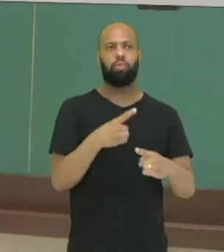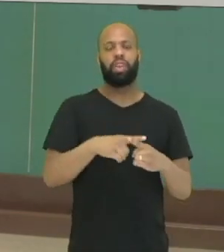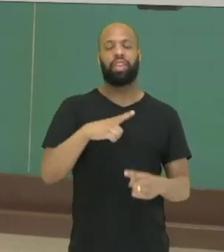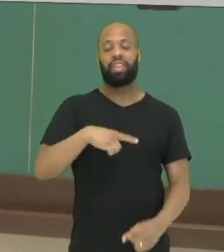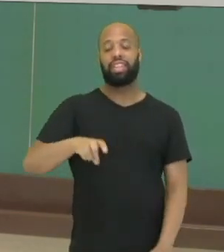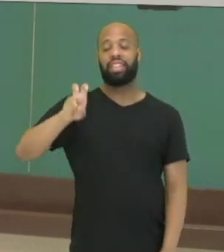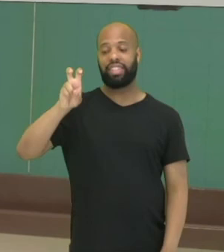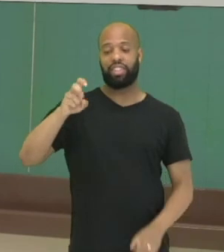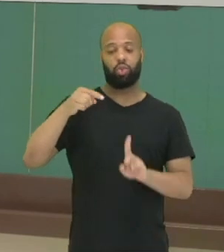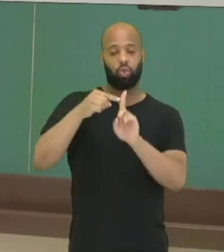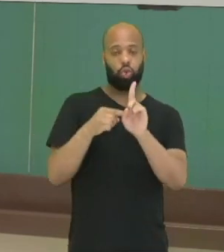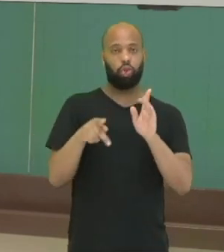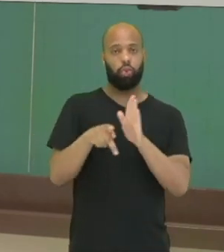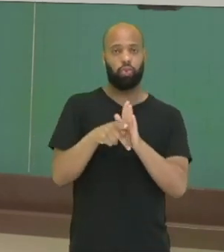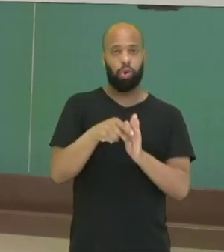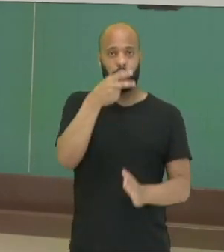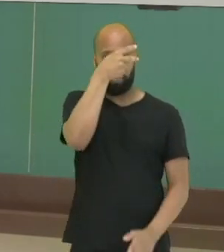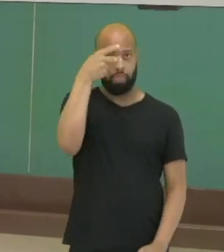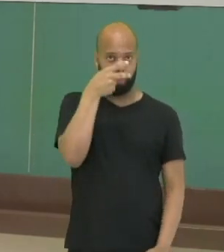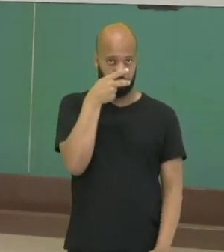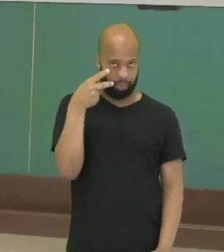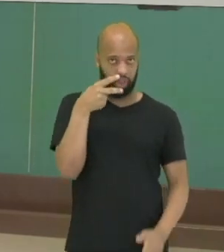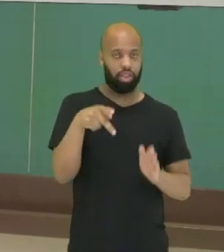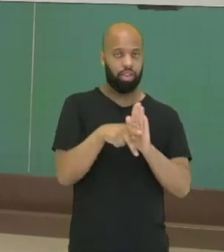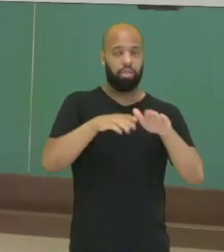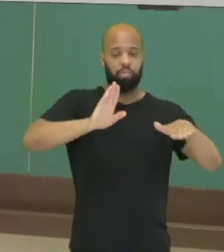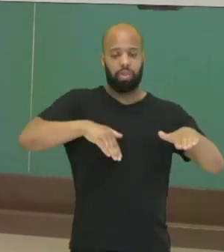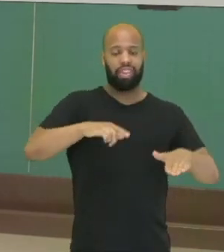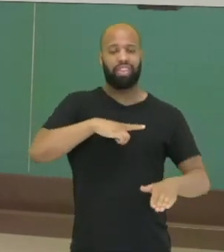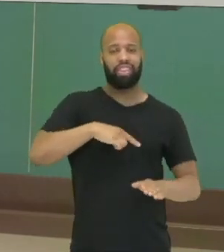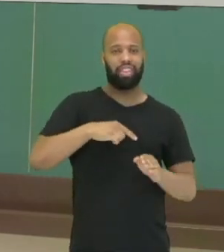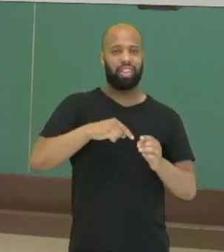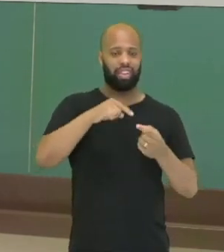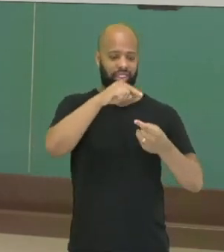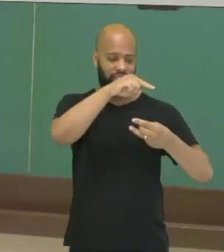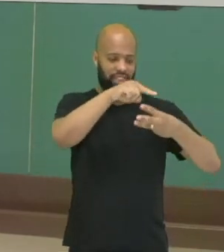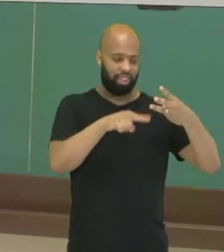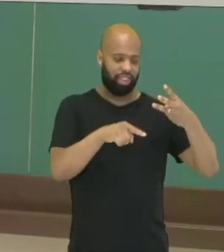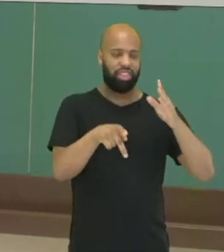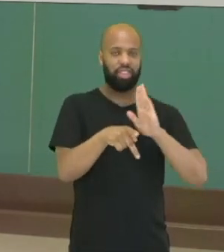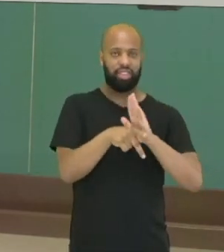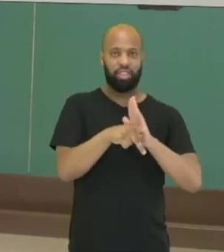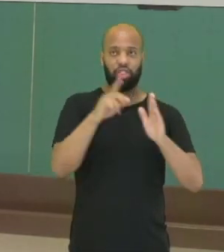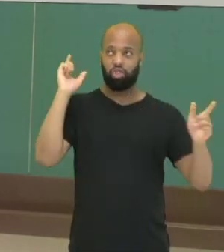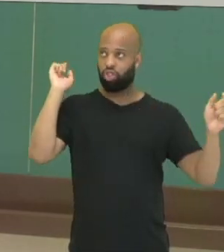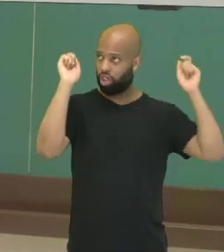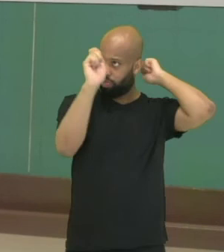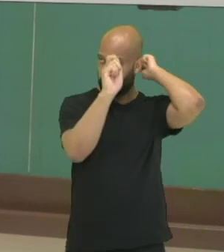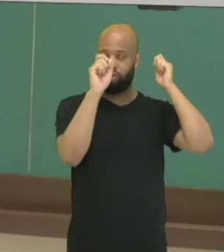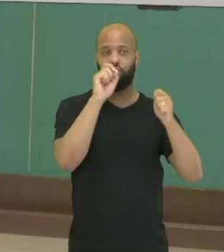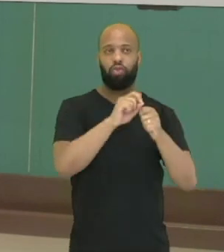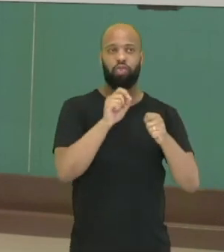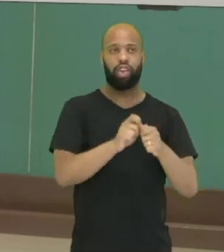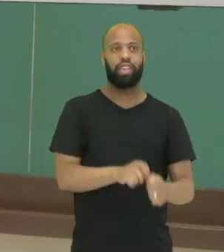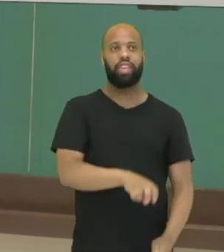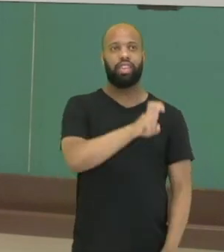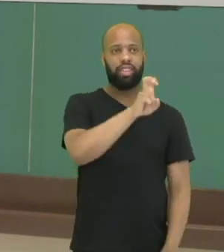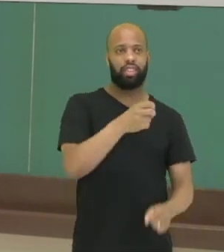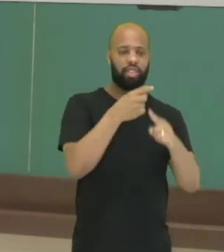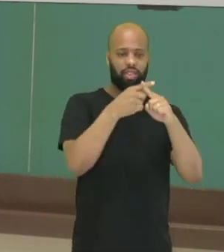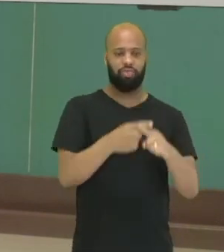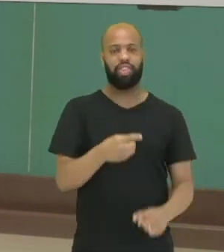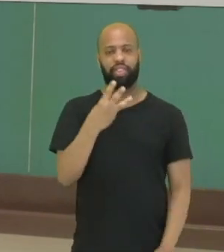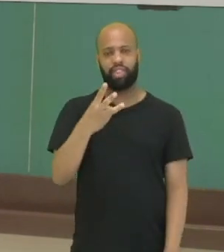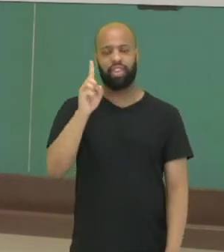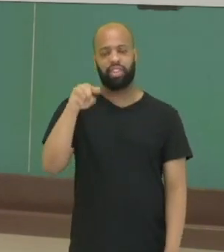5 tipos de maiôs, 3 tipos de chapéu, basta eu multiplicar 15 vezes 3, perdão, 5